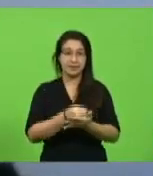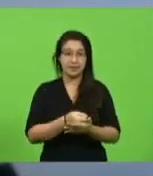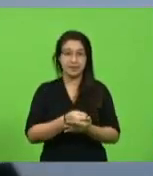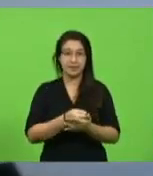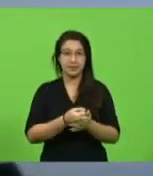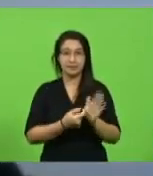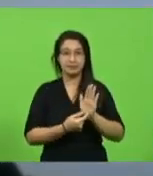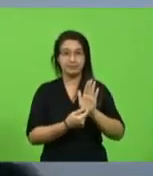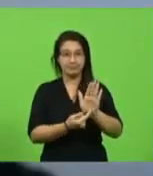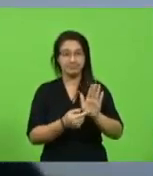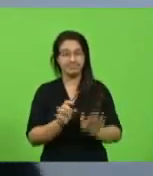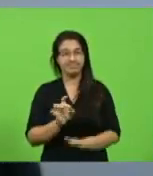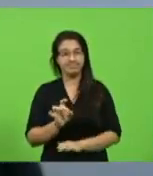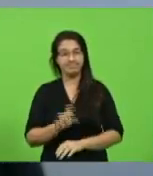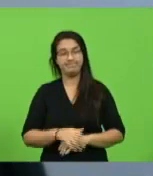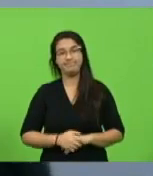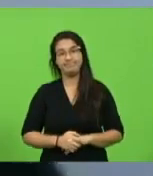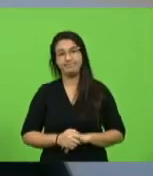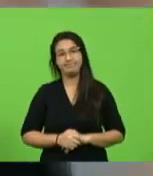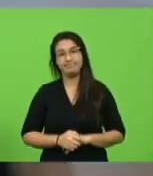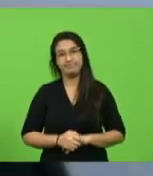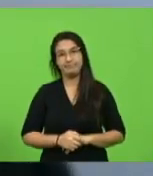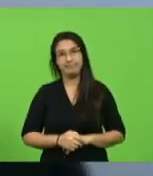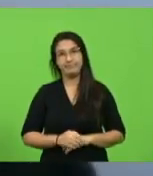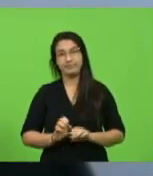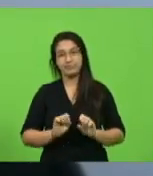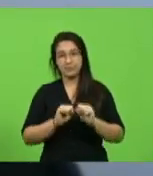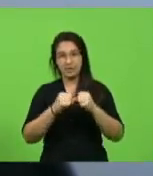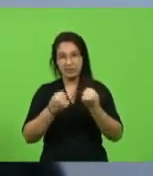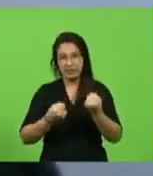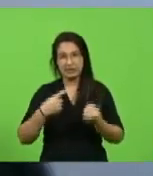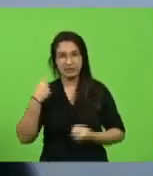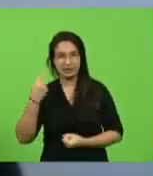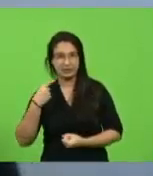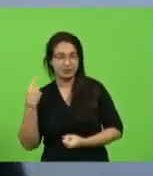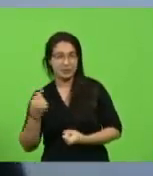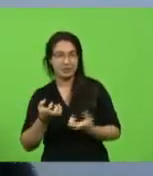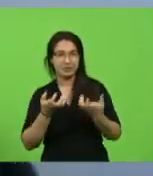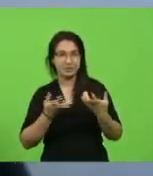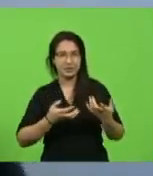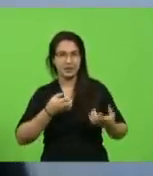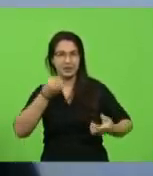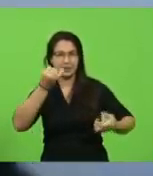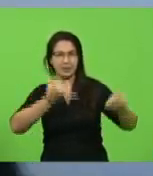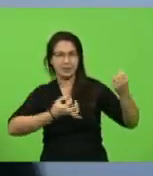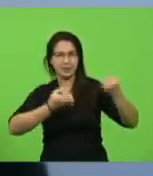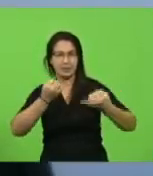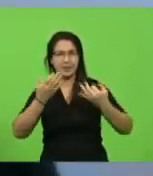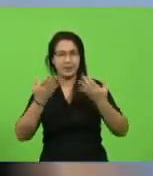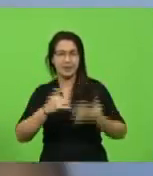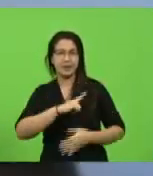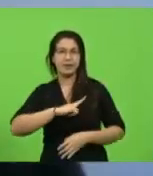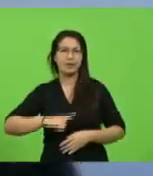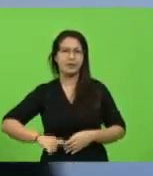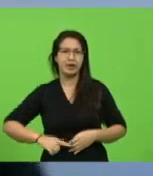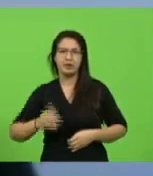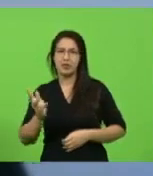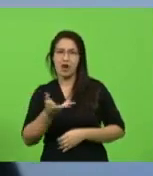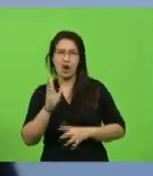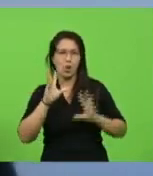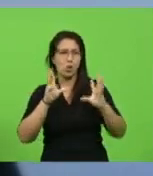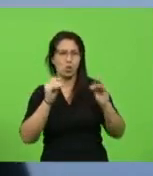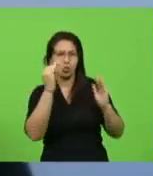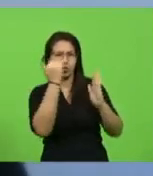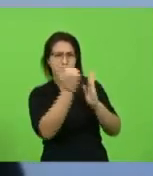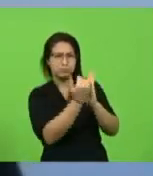denuncismo. A defesa tentará argumentar que o governador do estado foi diligente, que teria adotado todas as